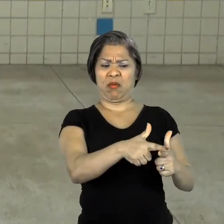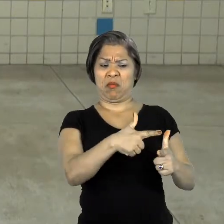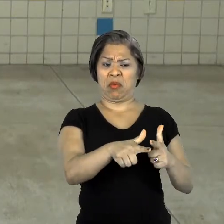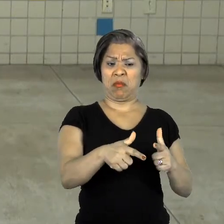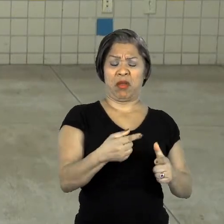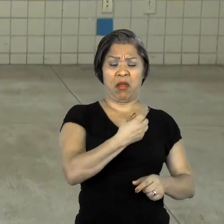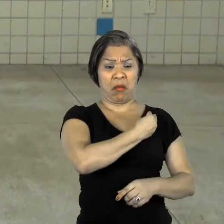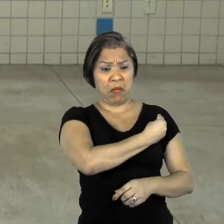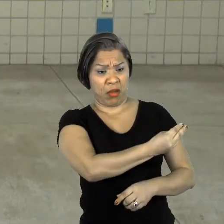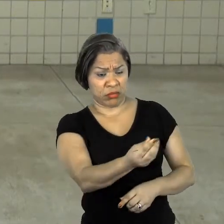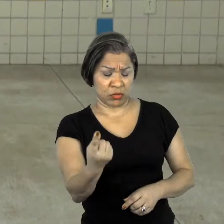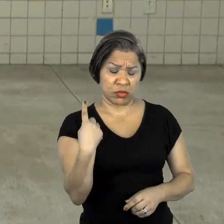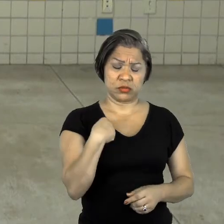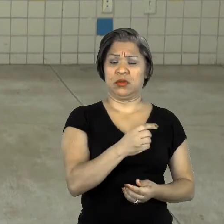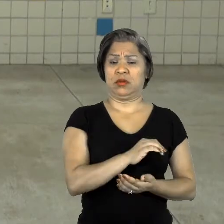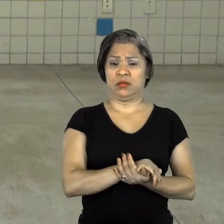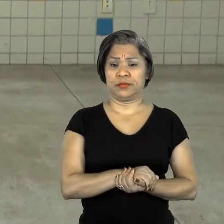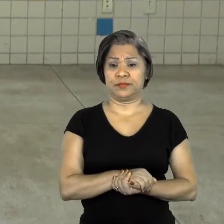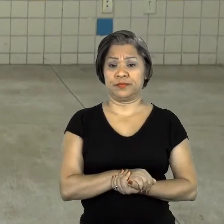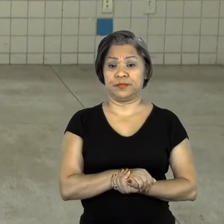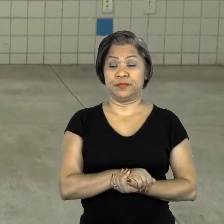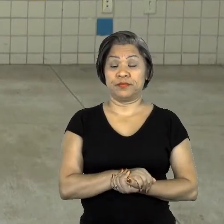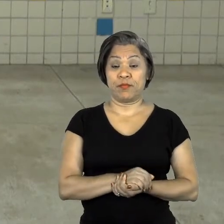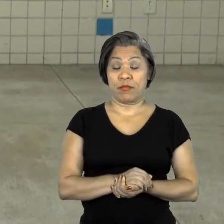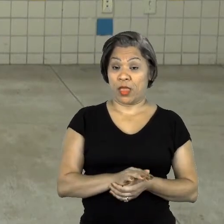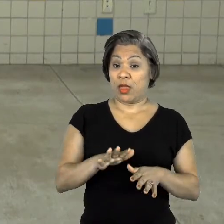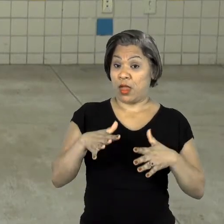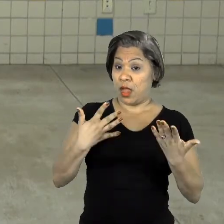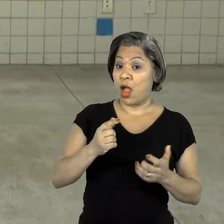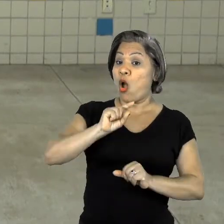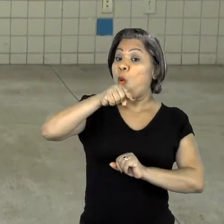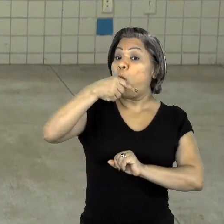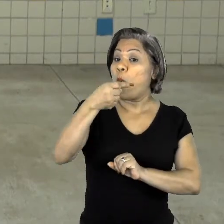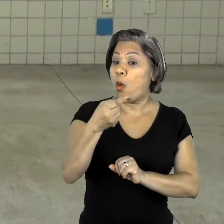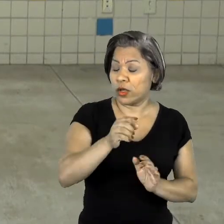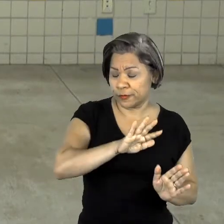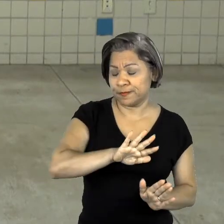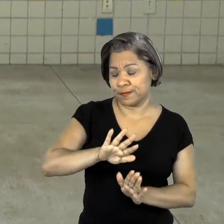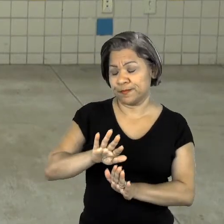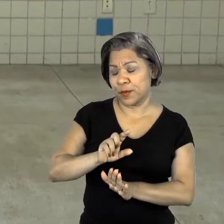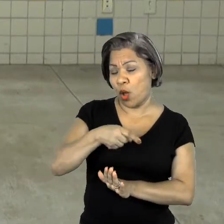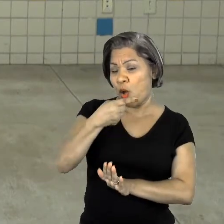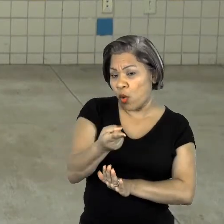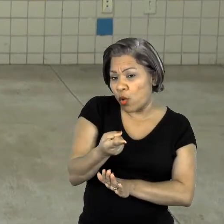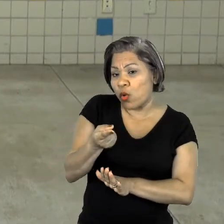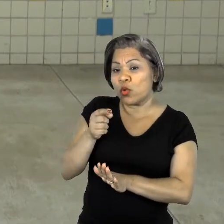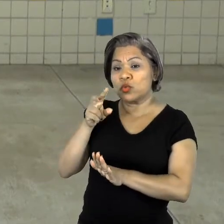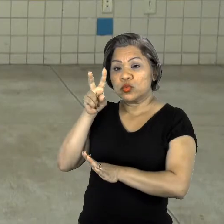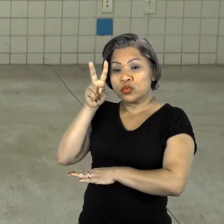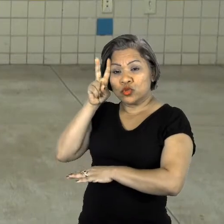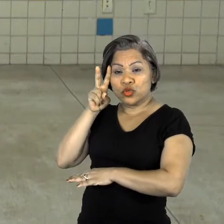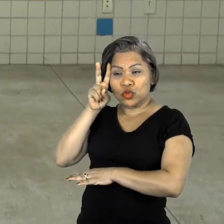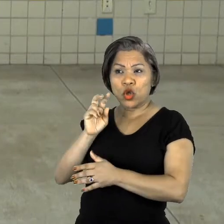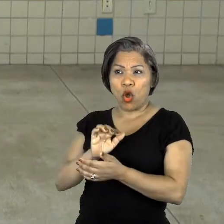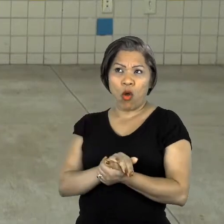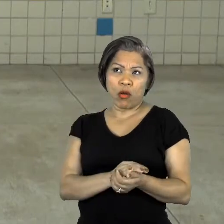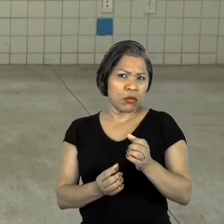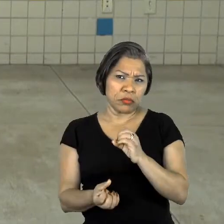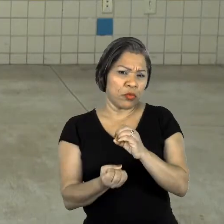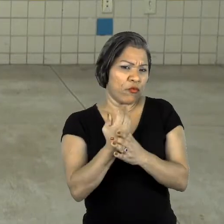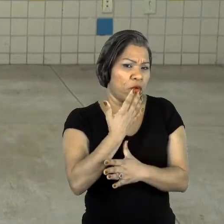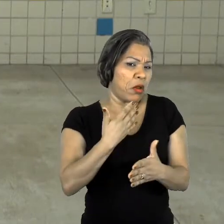Bem, outra história também que faz parte de um contexto que não foi criada de qualquer jeito